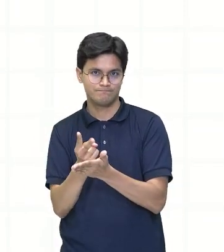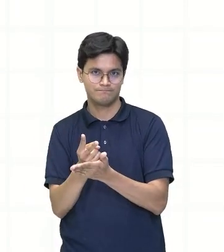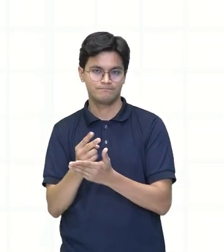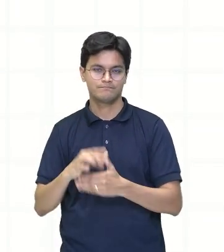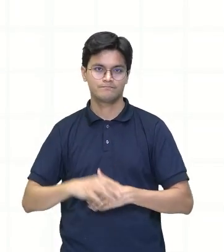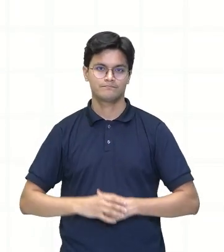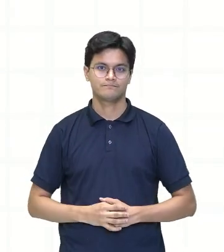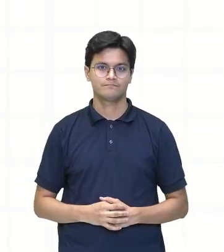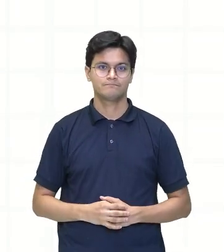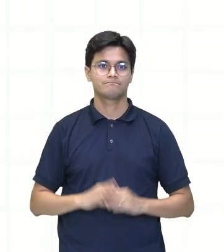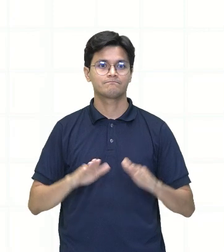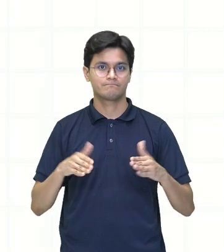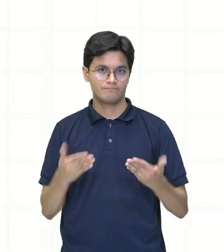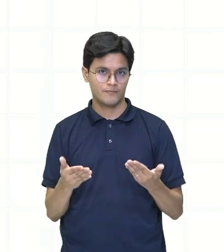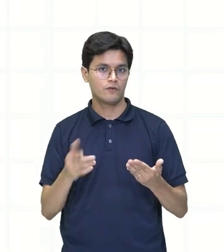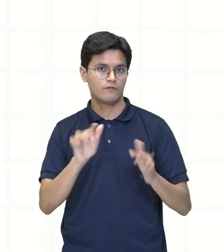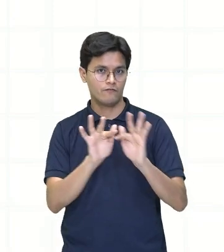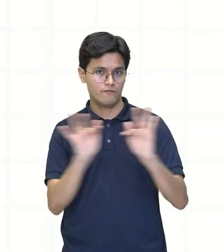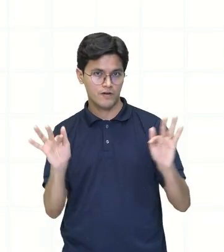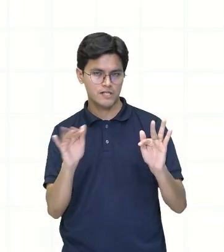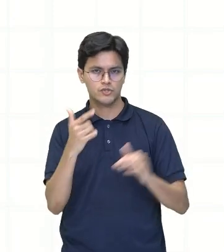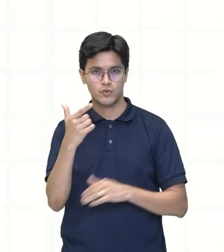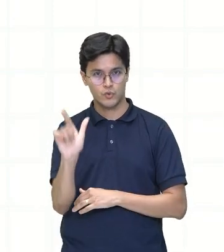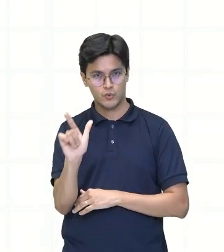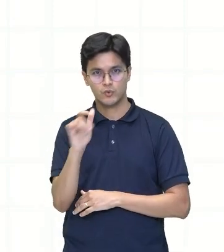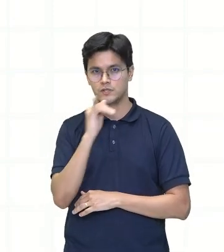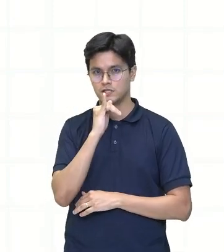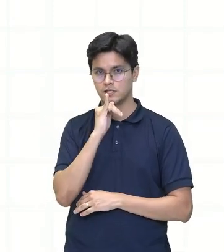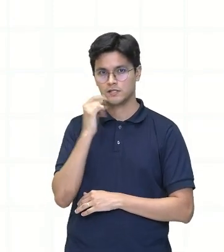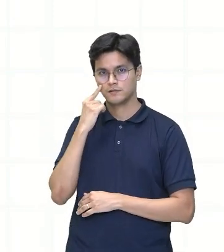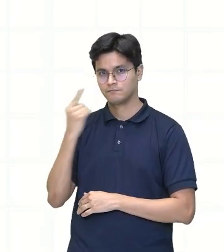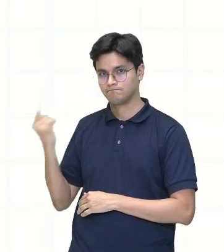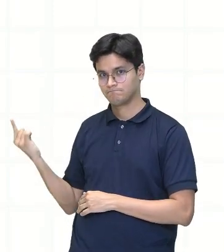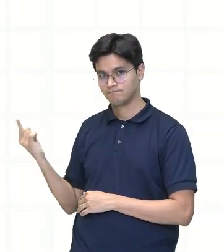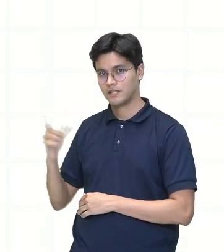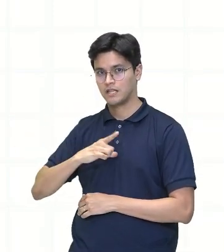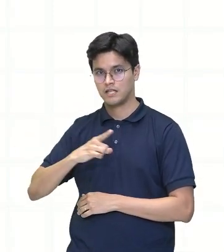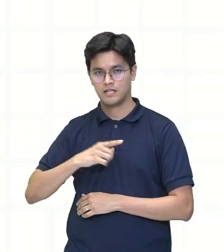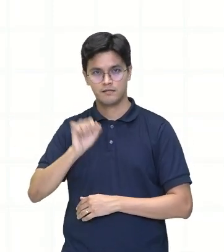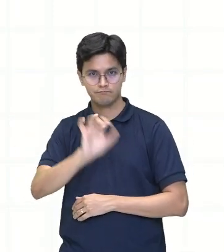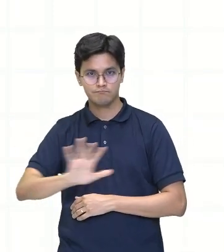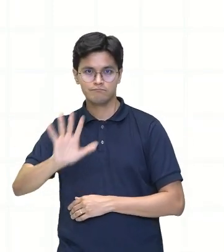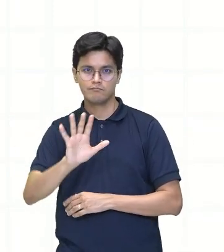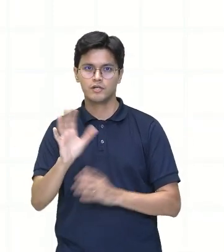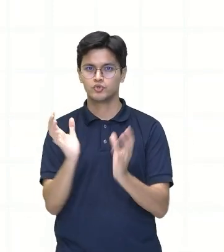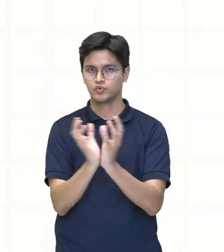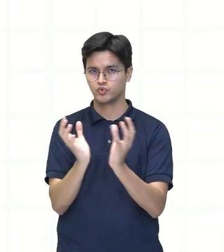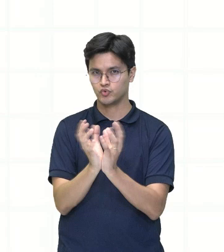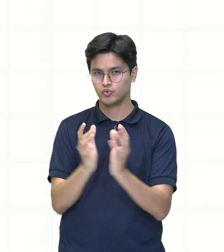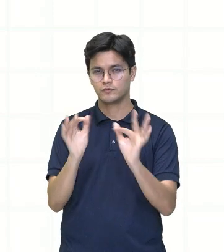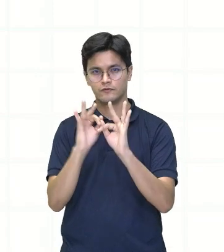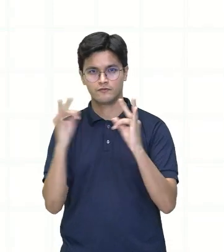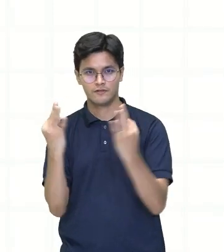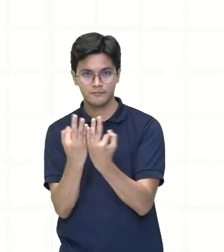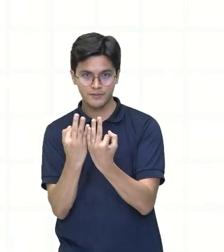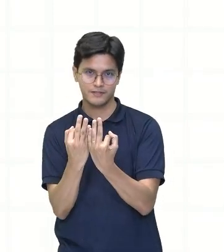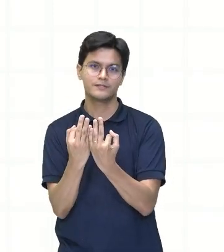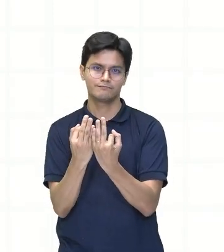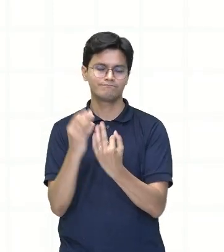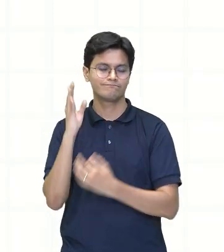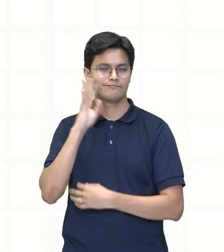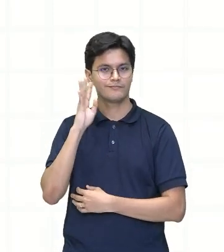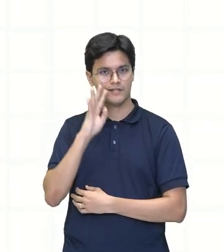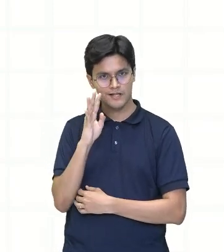Então, aqui você tem a imagem, né, desse grupo, né? Na verdade, é uma família, né? Olha só que legal. A família está aí, né? Está no meio